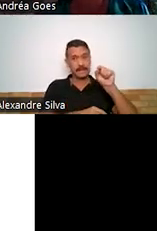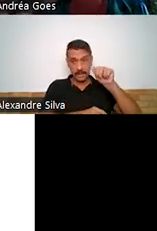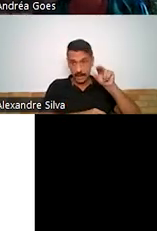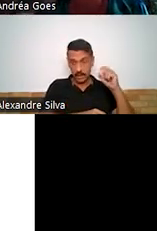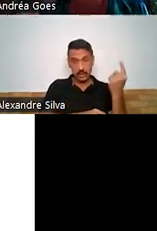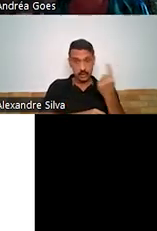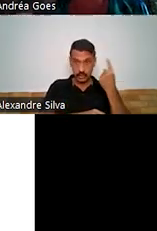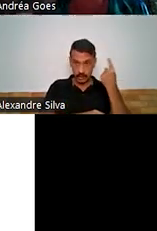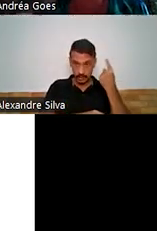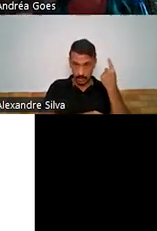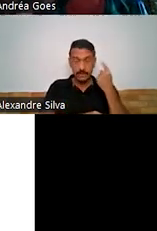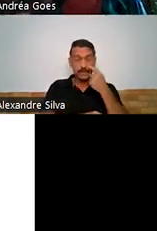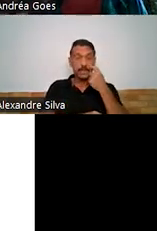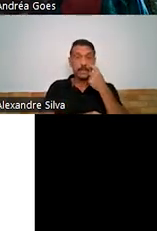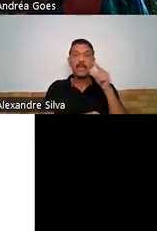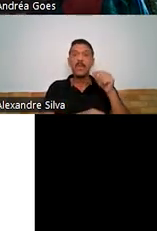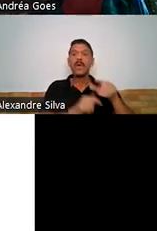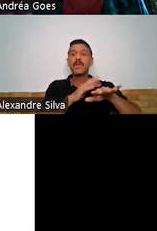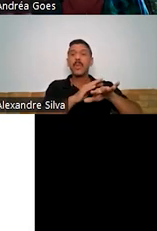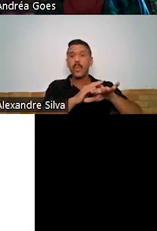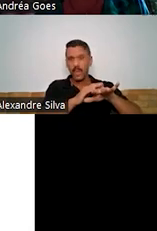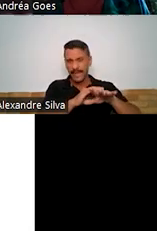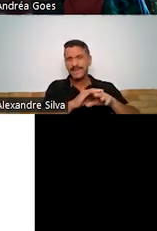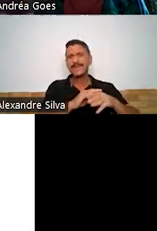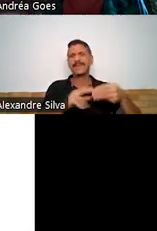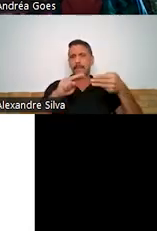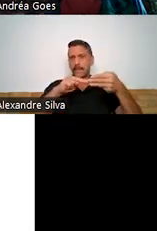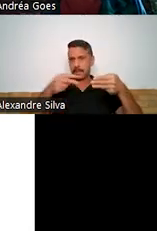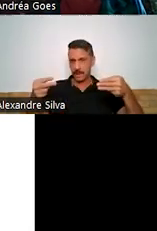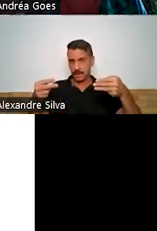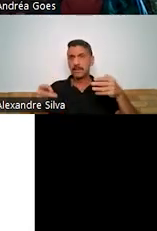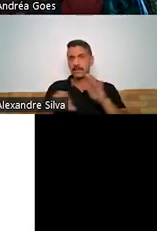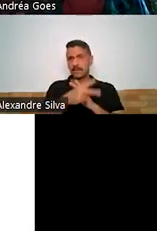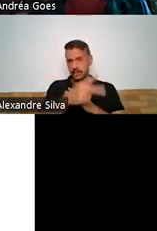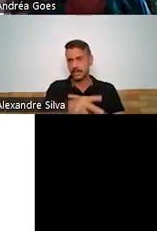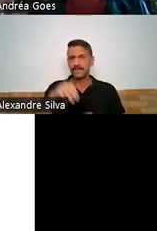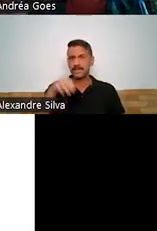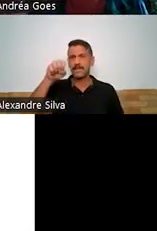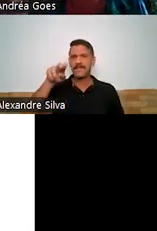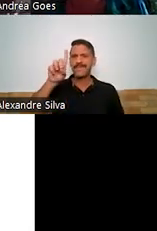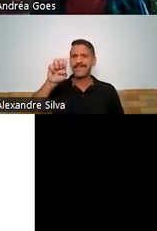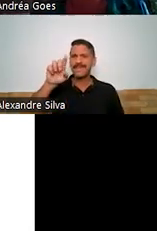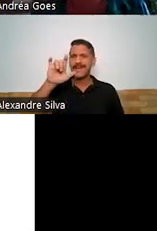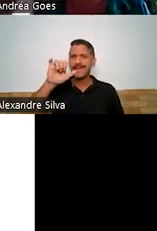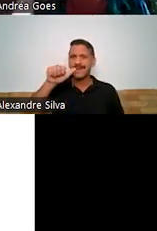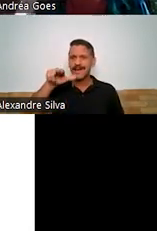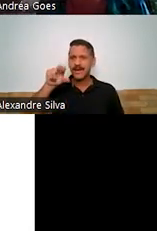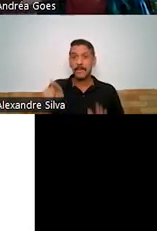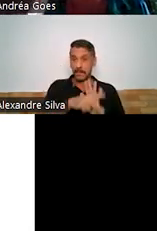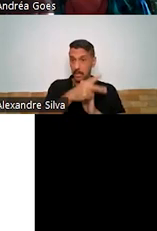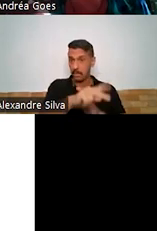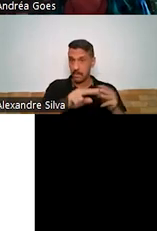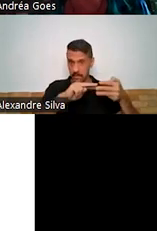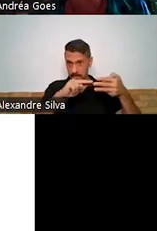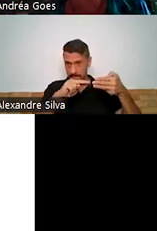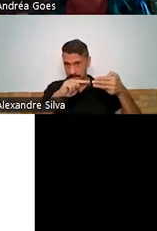mostra aqui que é uma doença mendeliana, o que quer dizer o termo mendeliano nesse caso, porque foi analisado, se